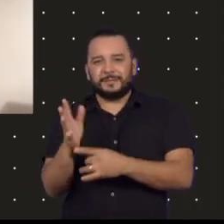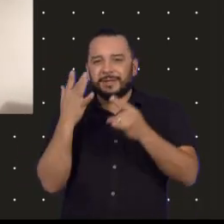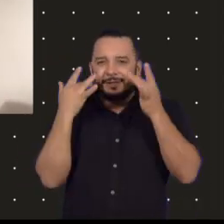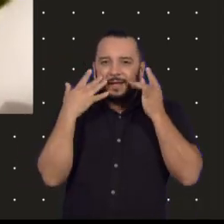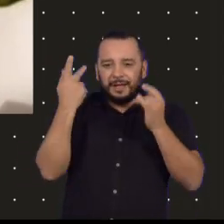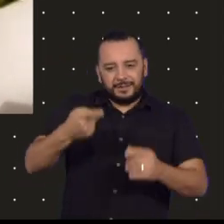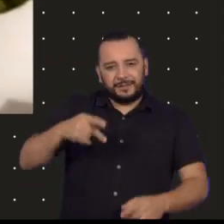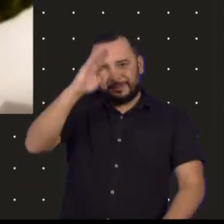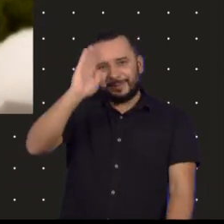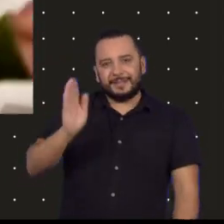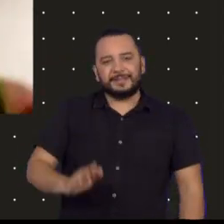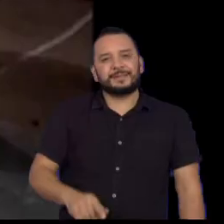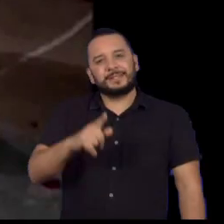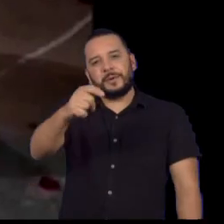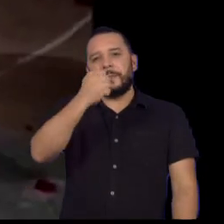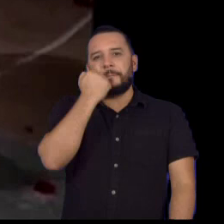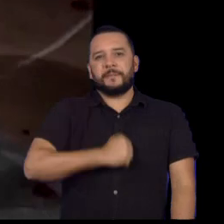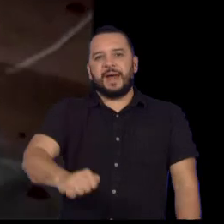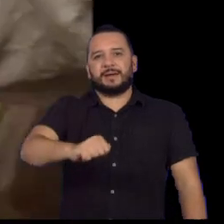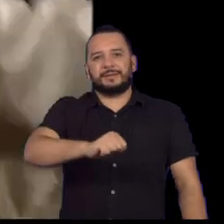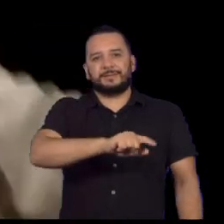Bete, merda!